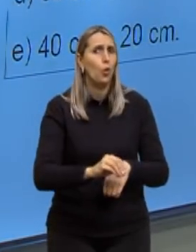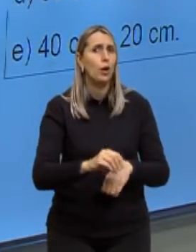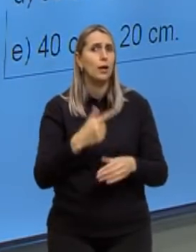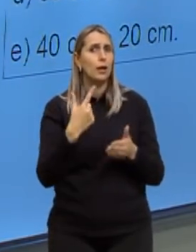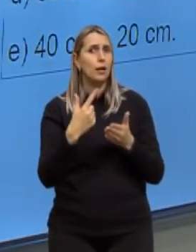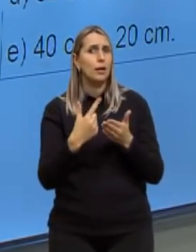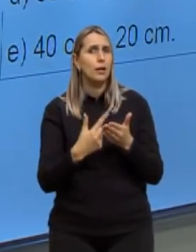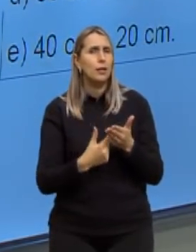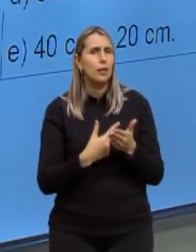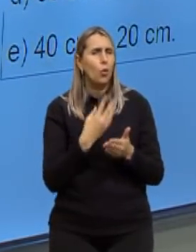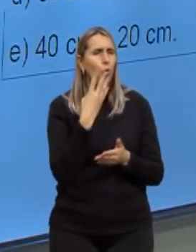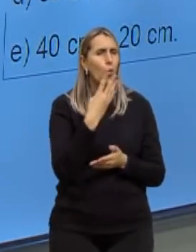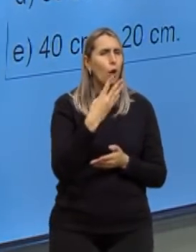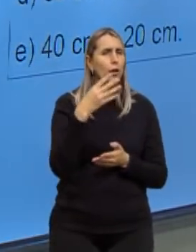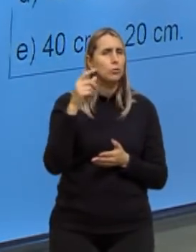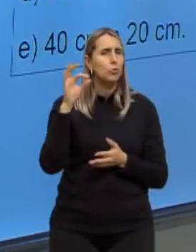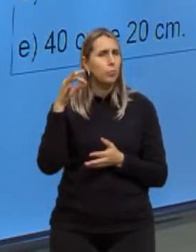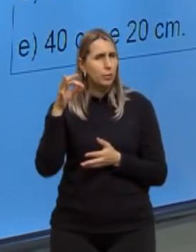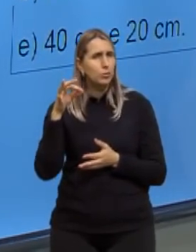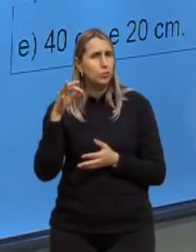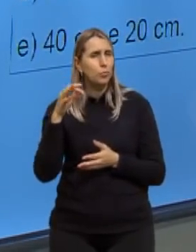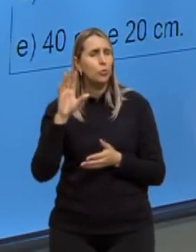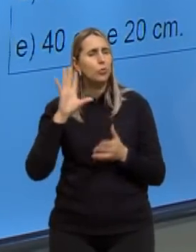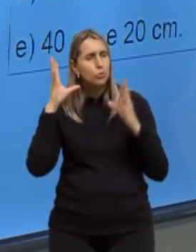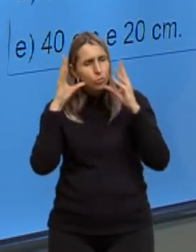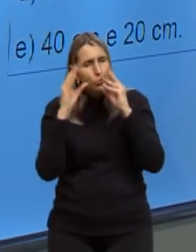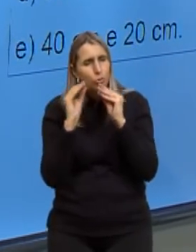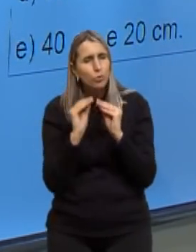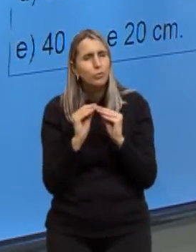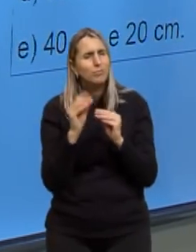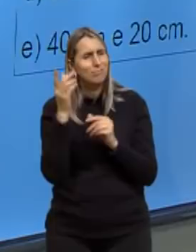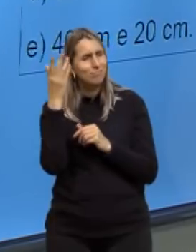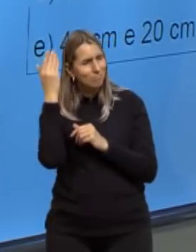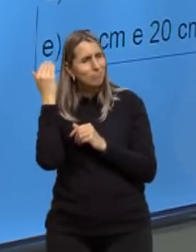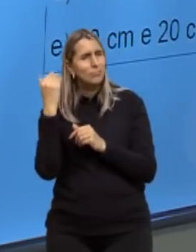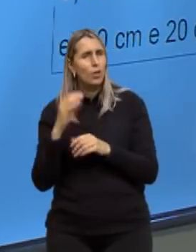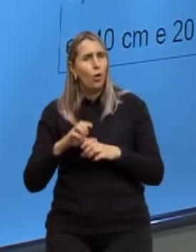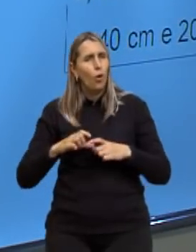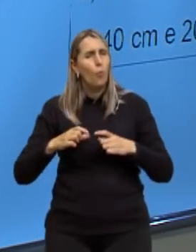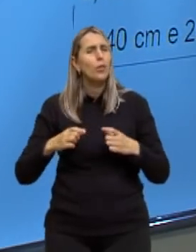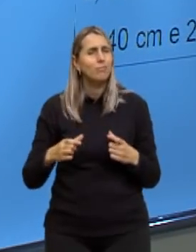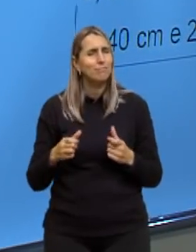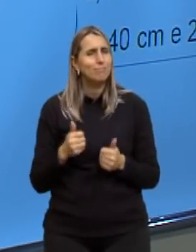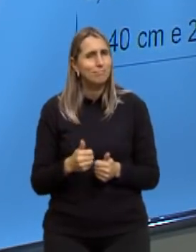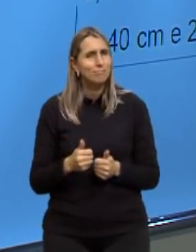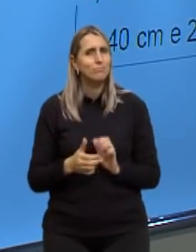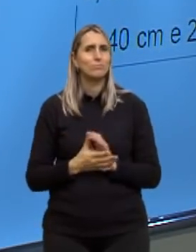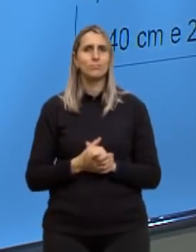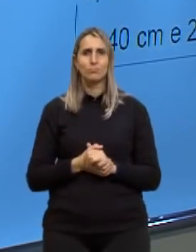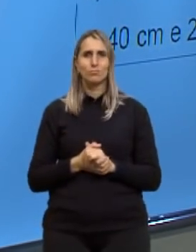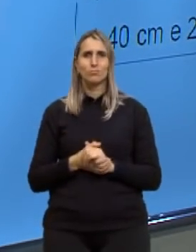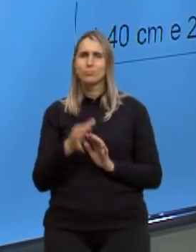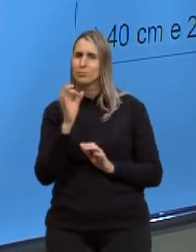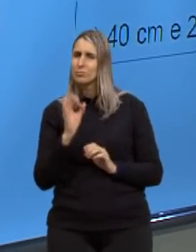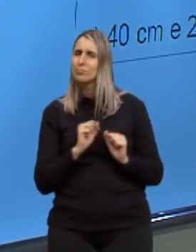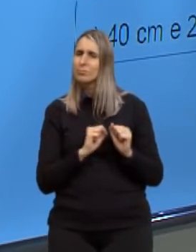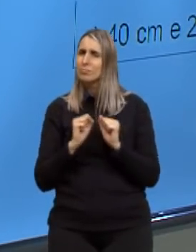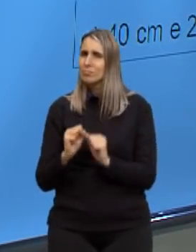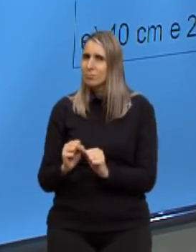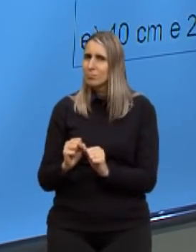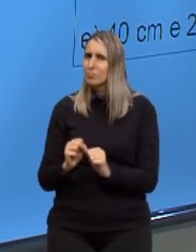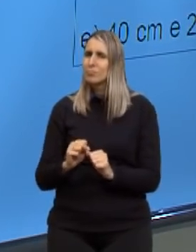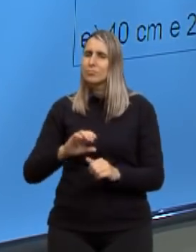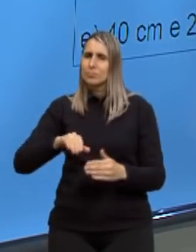leitura foi 64 páginas por noite eu acho que já faz tempo dá para nós aumentarmos isso aí certo então se puder